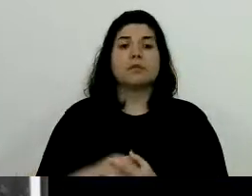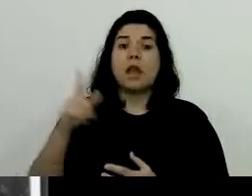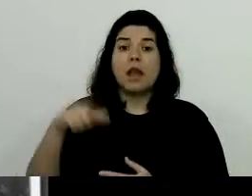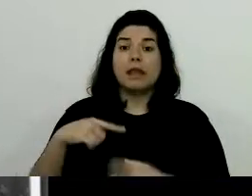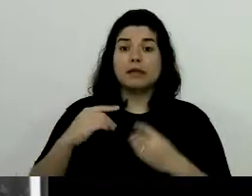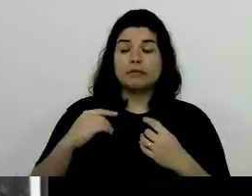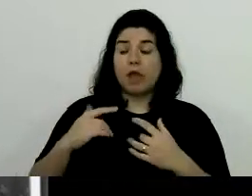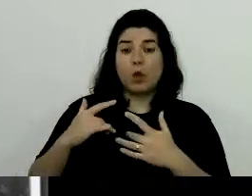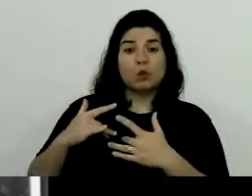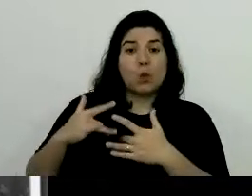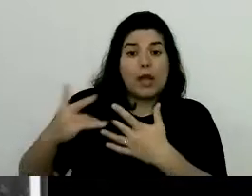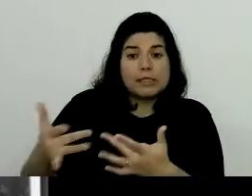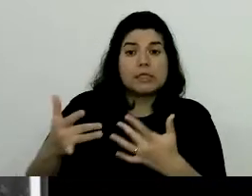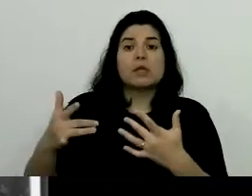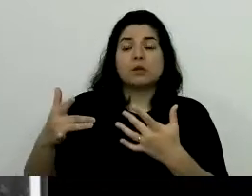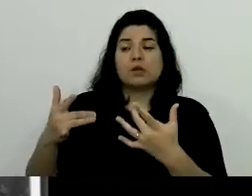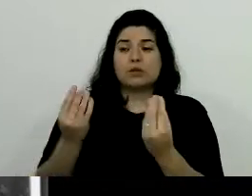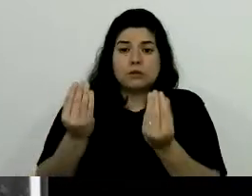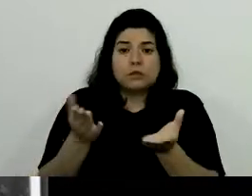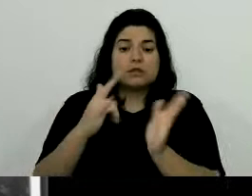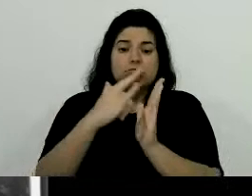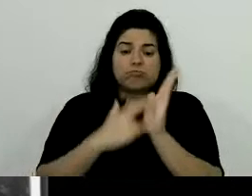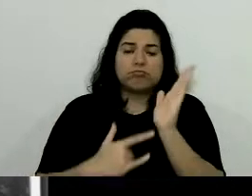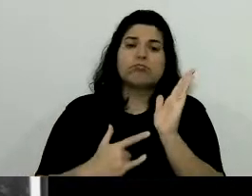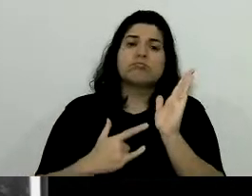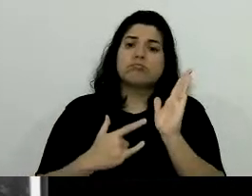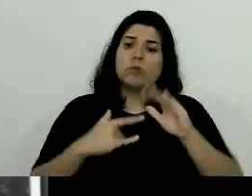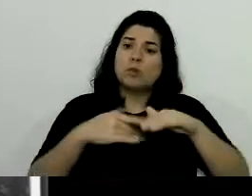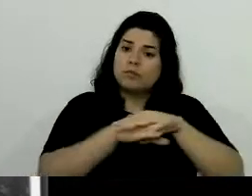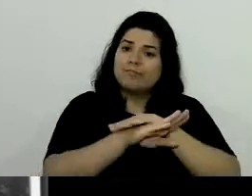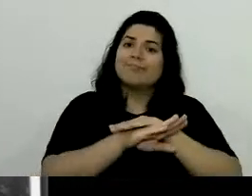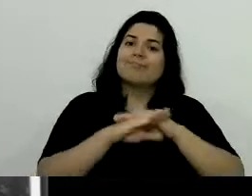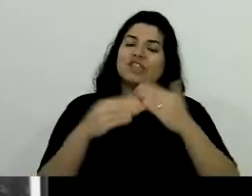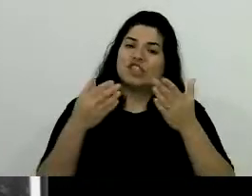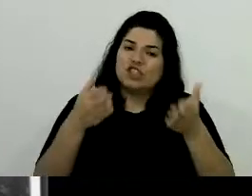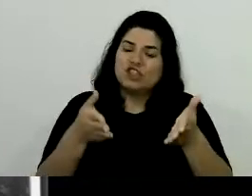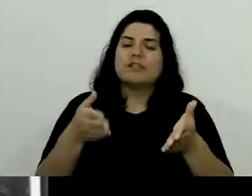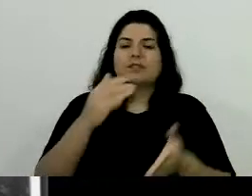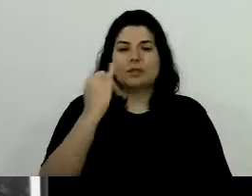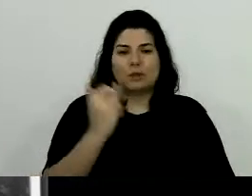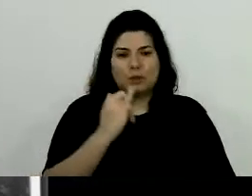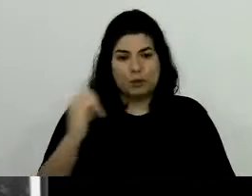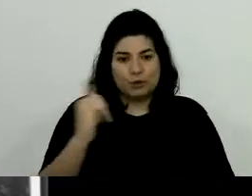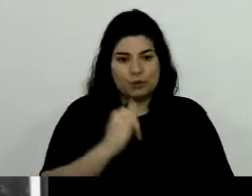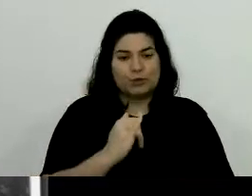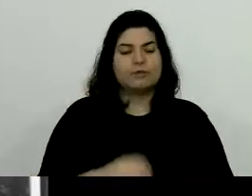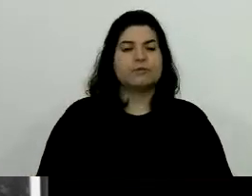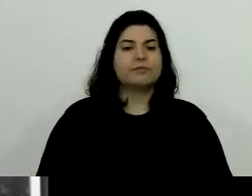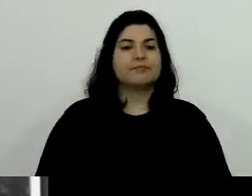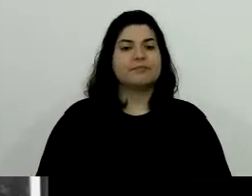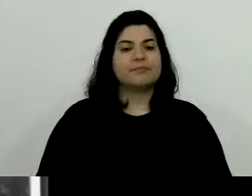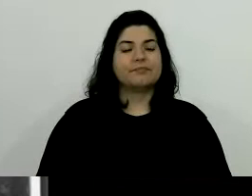do arquivo, é o momento que o arquivo chega na instituição. E eu diria que esse é o momento que vem